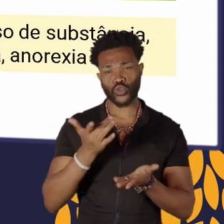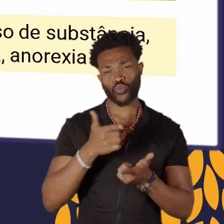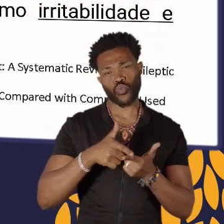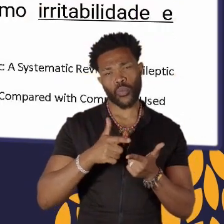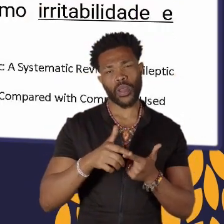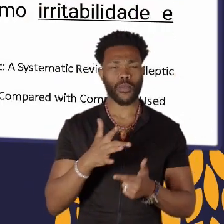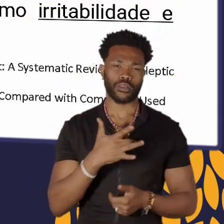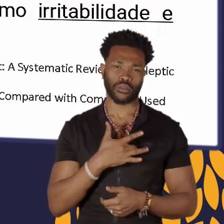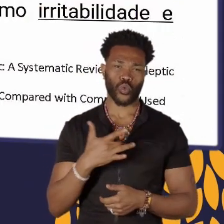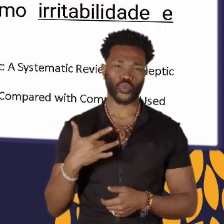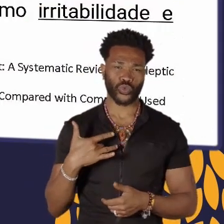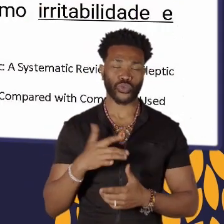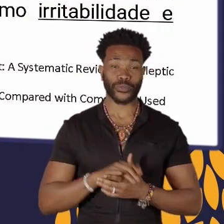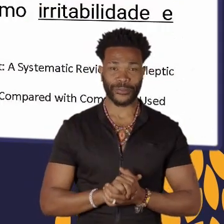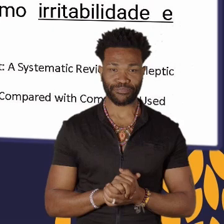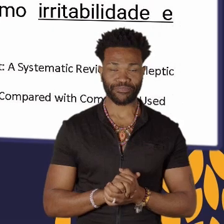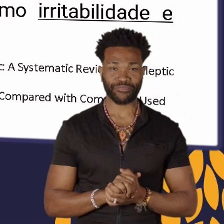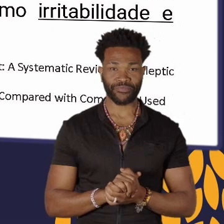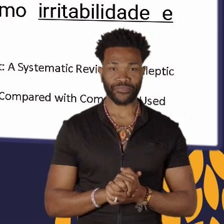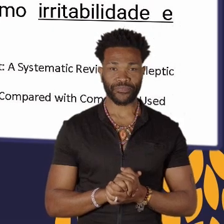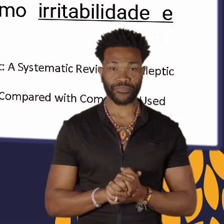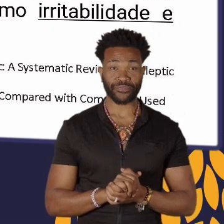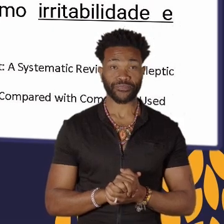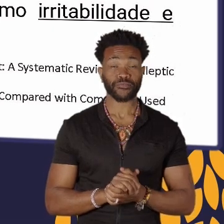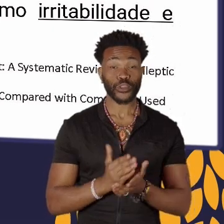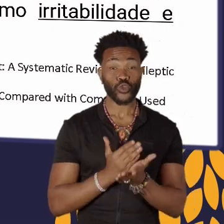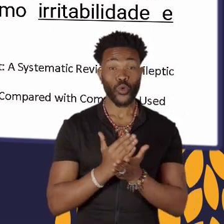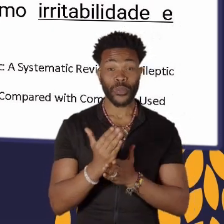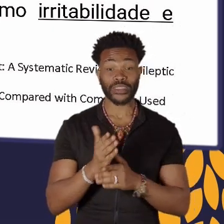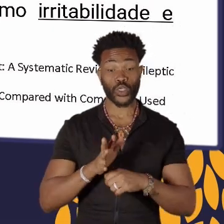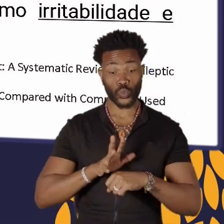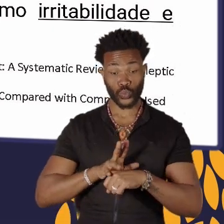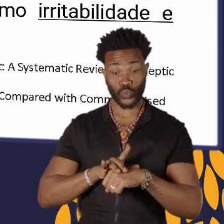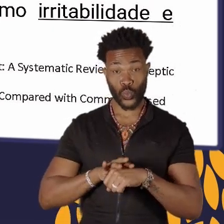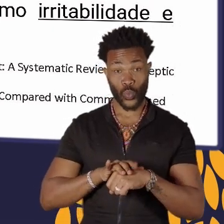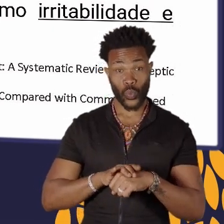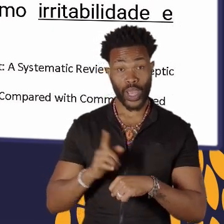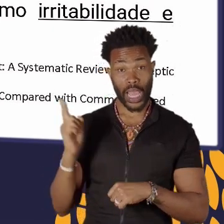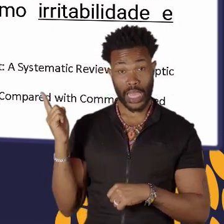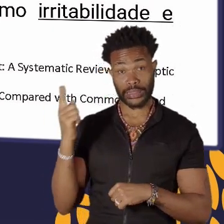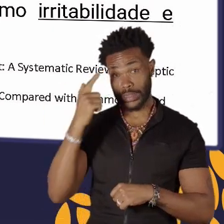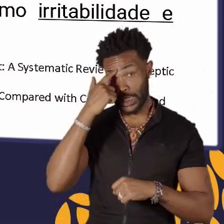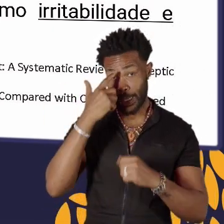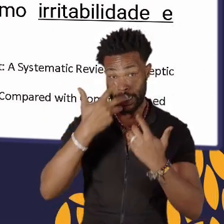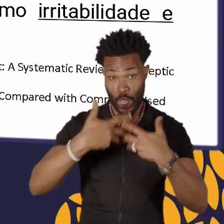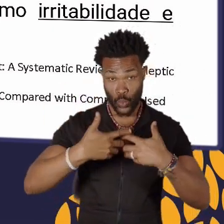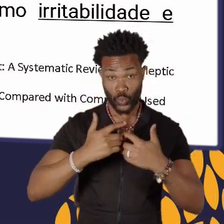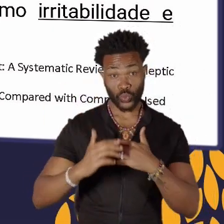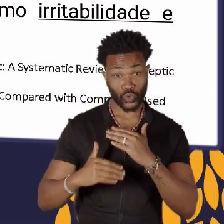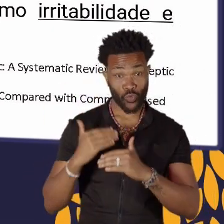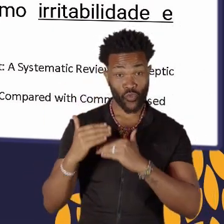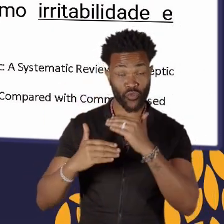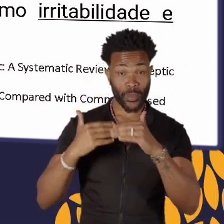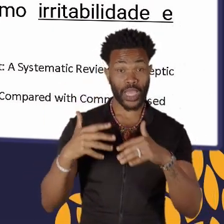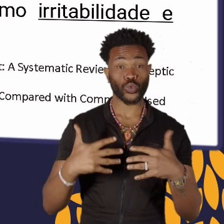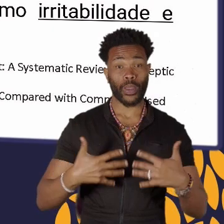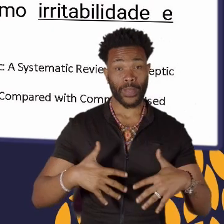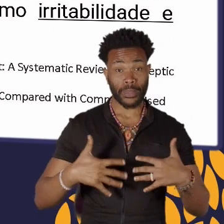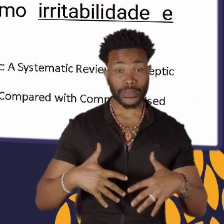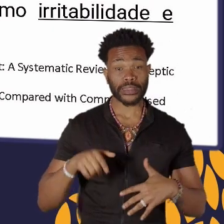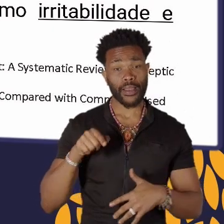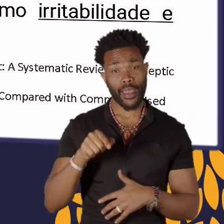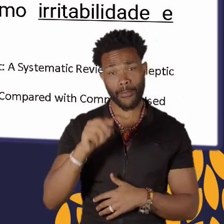problemas de saúde. Quando a gente começa pelas doenças ali do neurodesenvolvimento e trazendo, né, a epilepsia é o